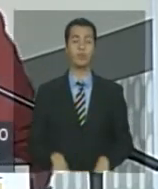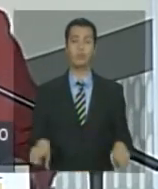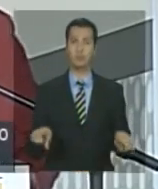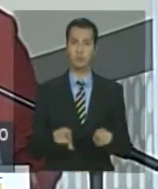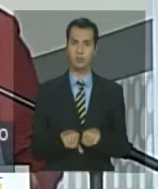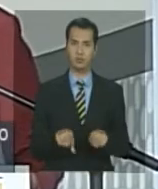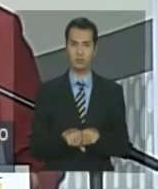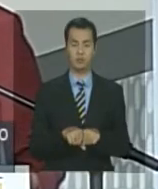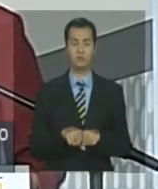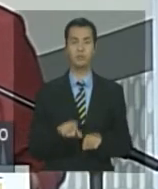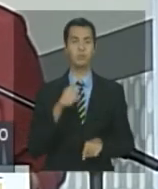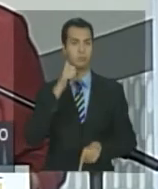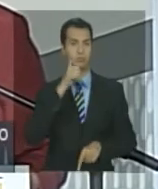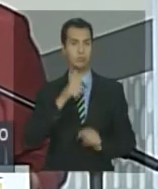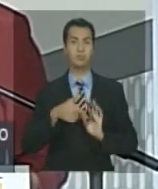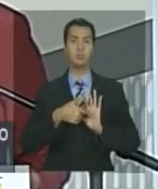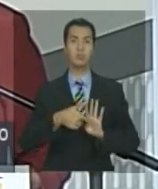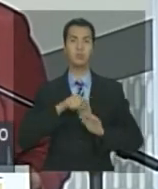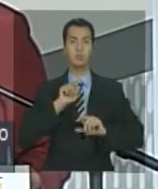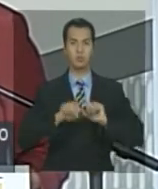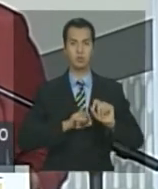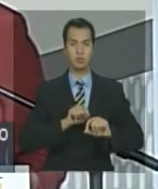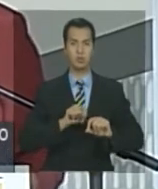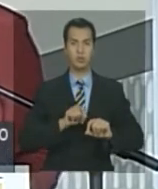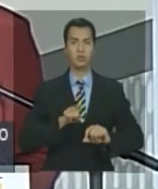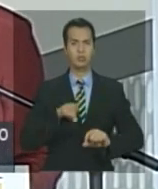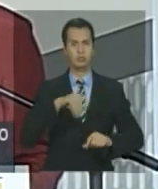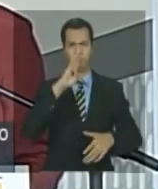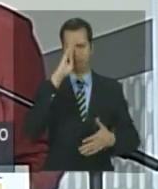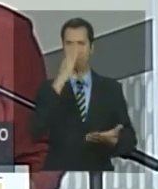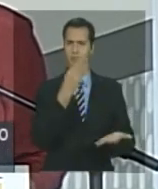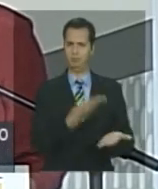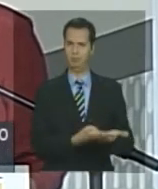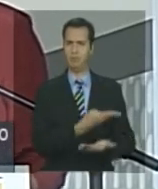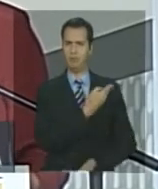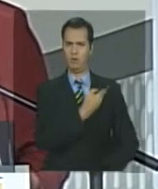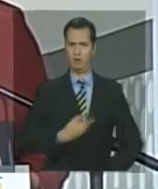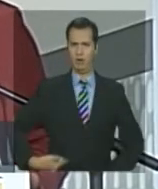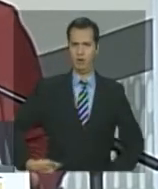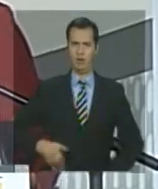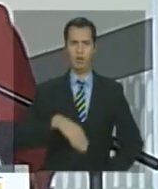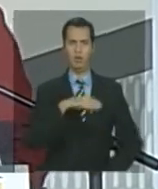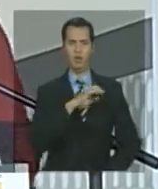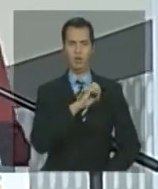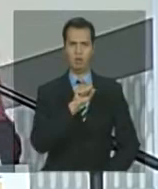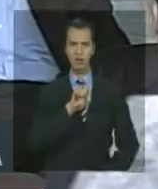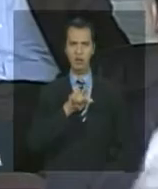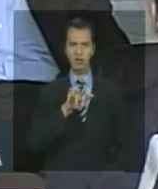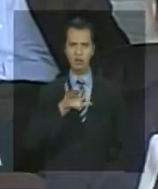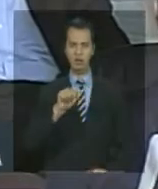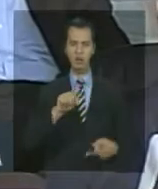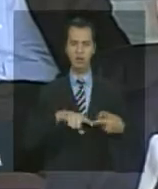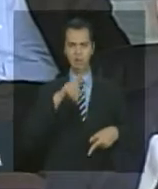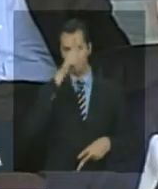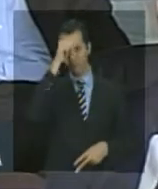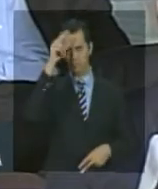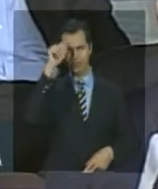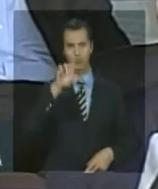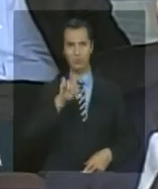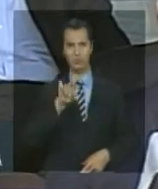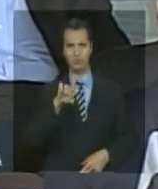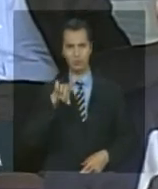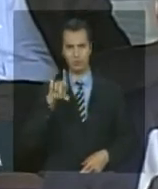compromisso, eu tenho certeza, do governo do Sérgio Cabral, do Eduardo Paes, dos prefeitos e